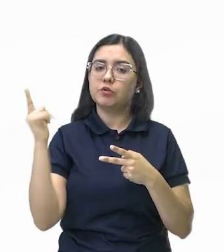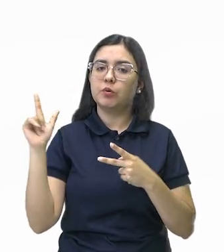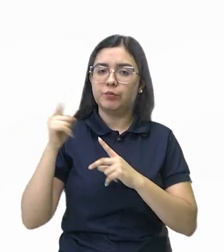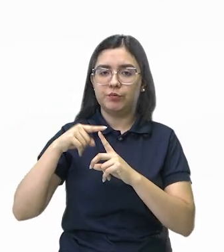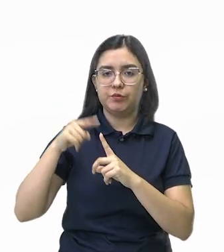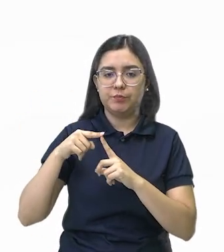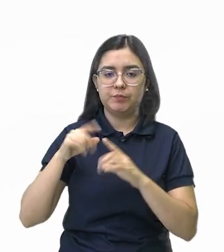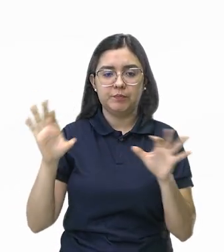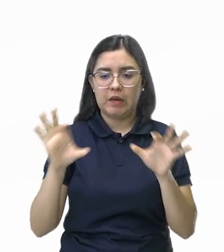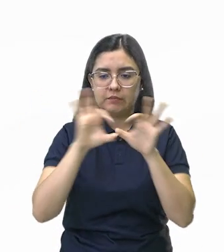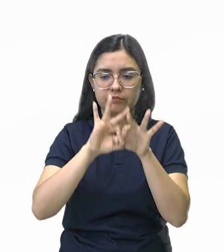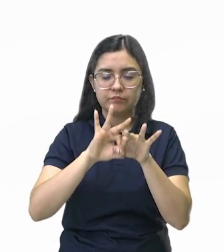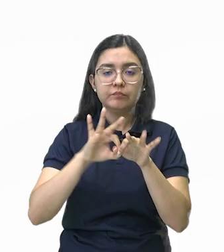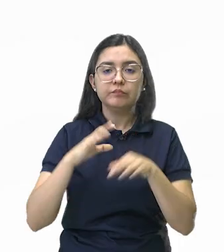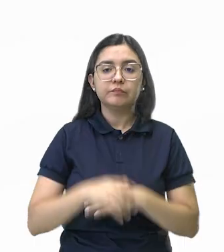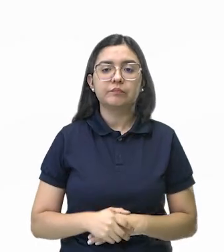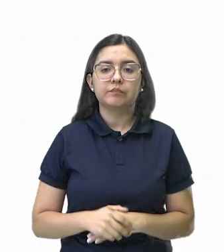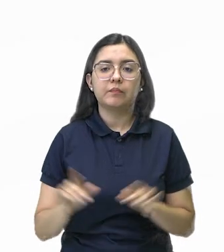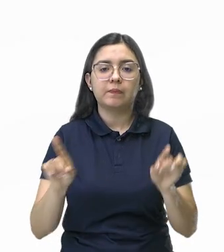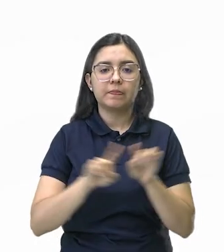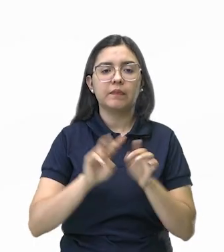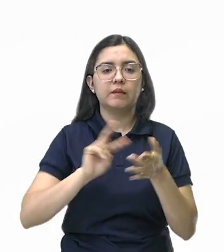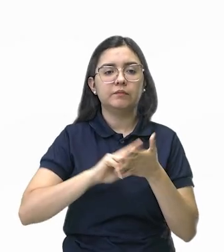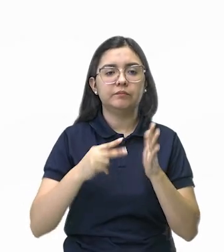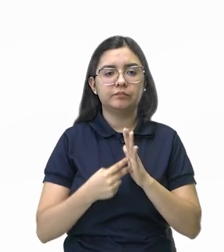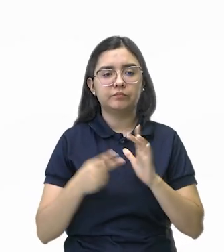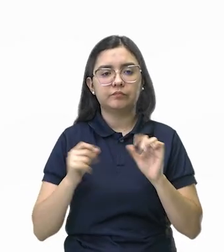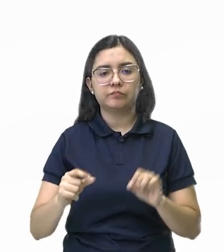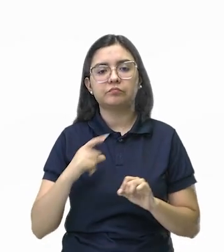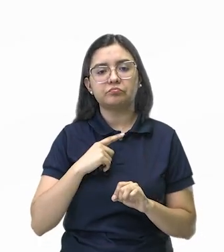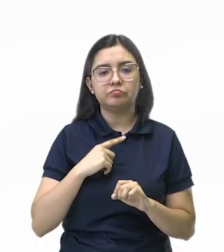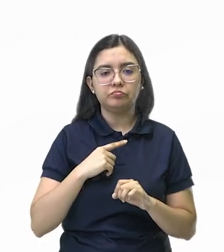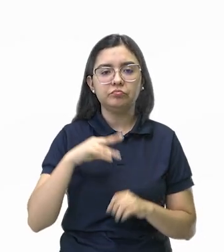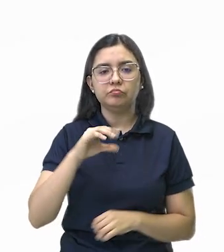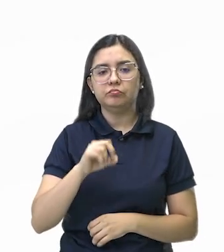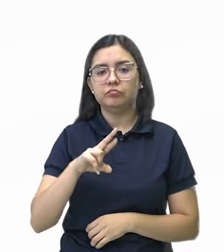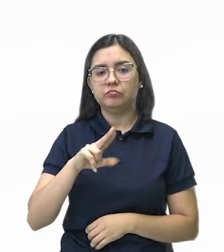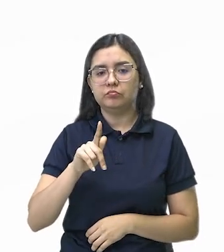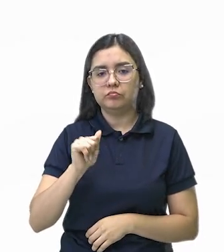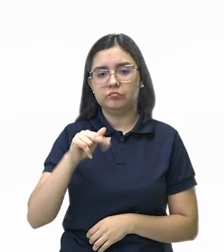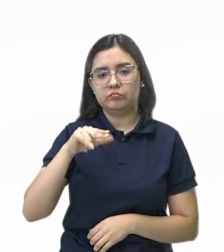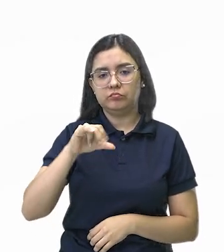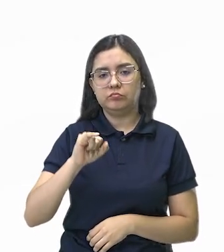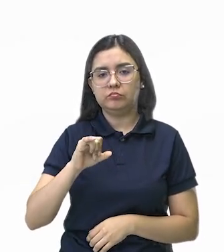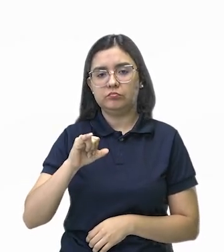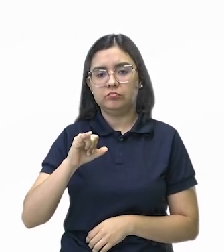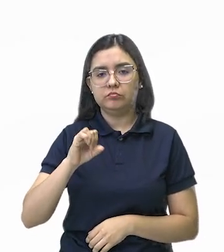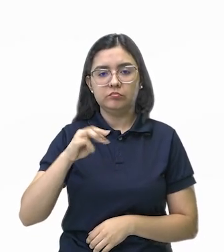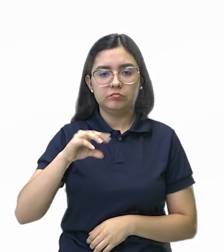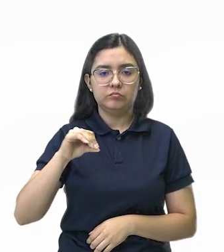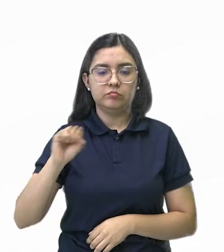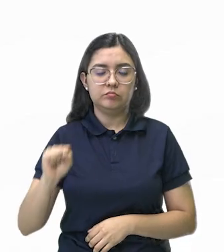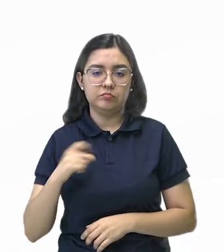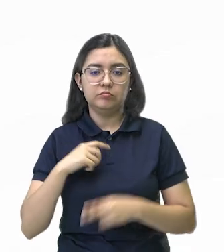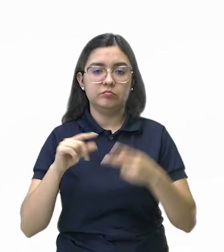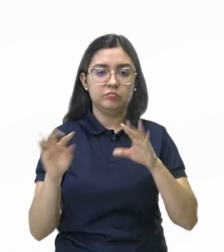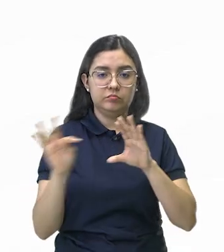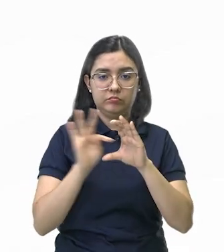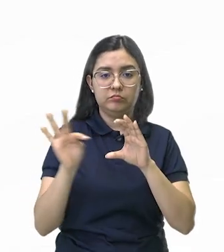outra espécie, tá? E o que são organismos transgênicos? São organismos